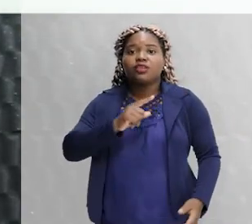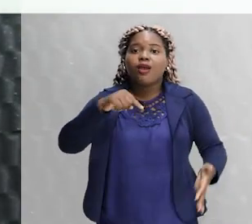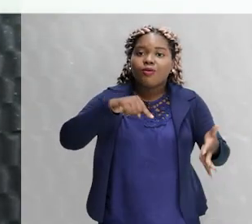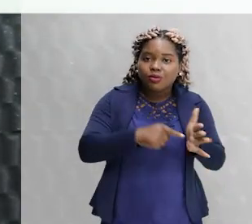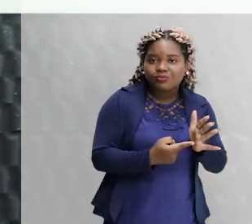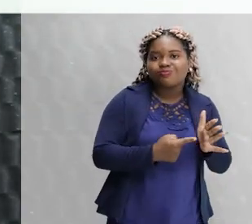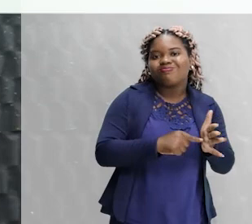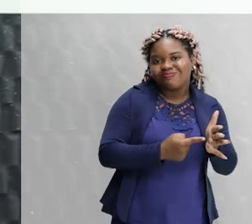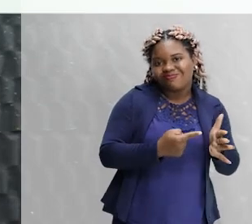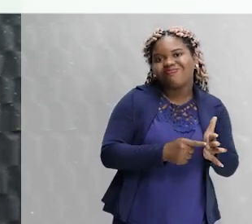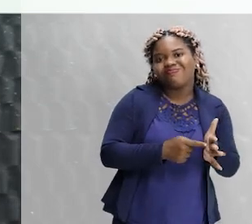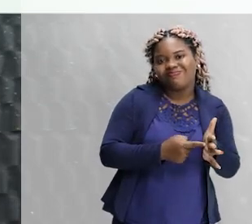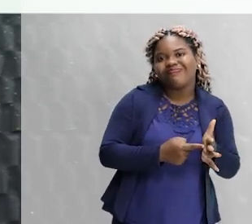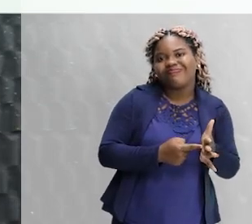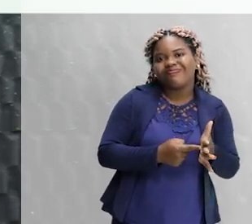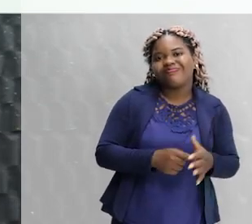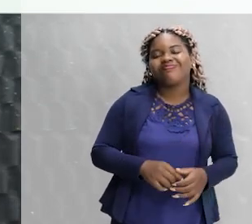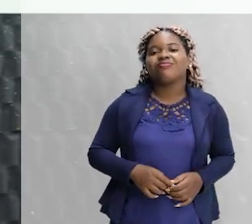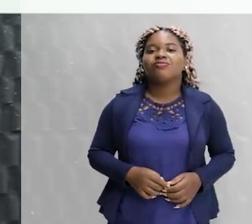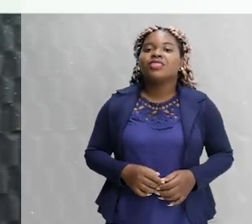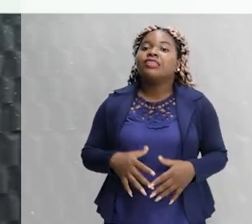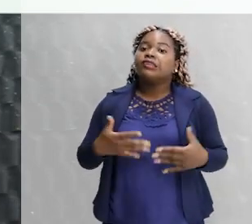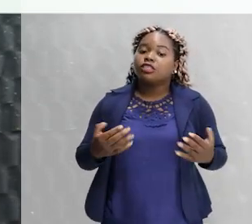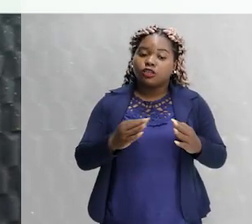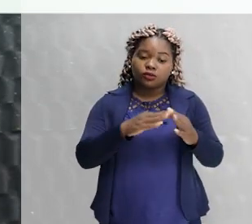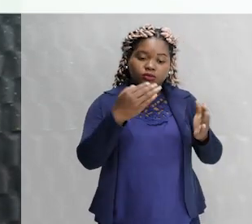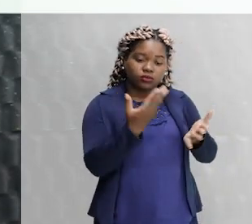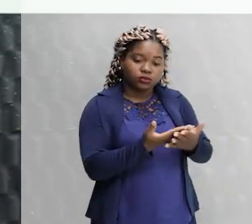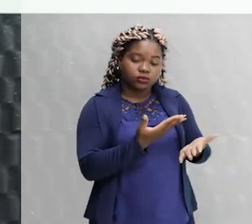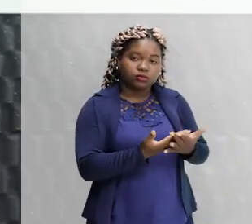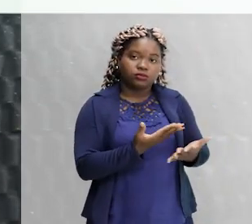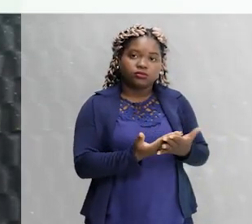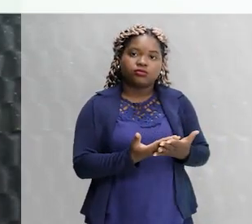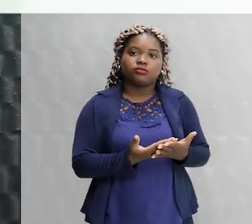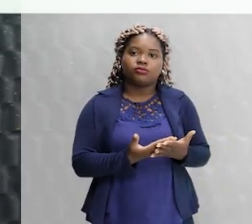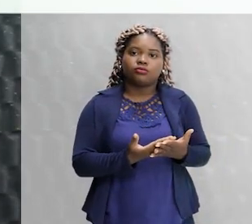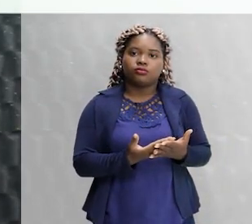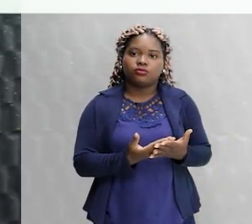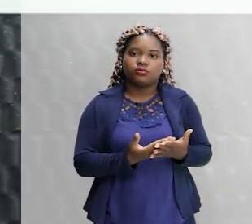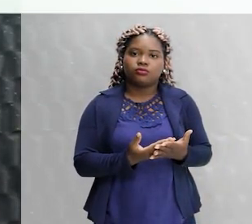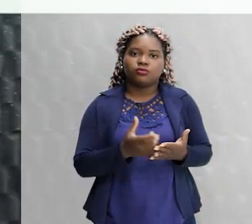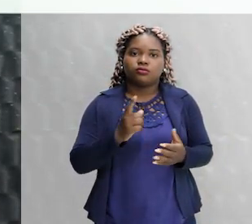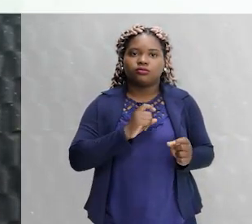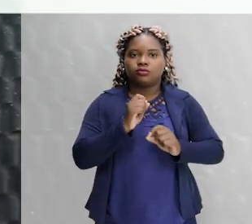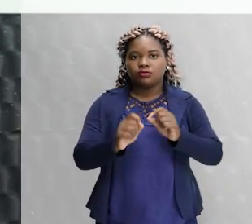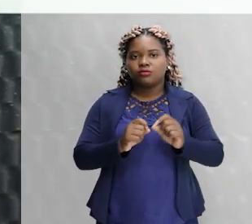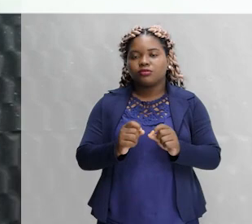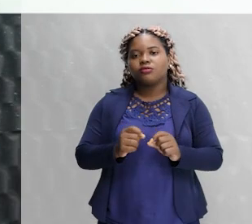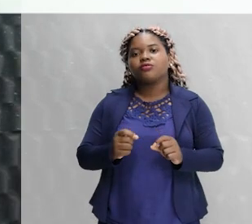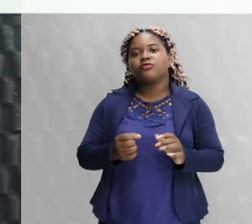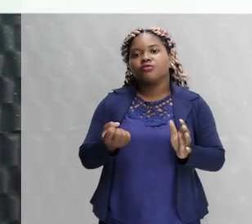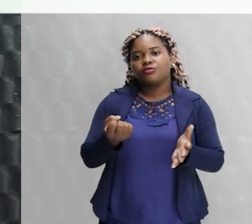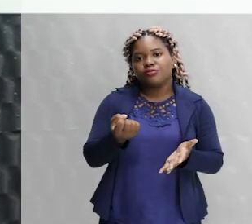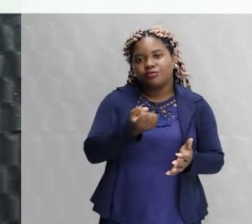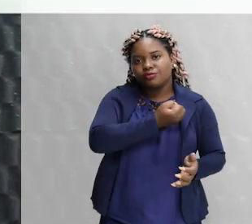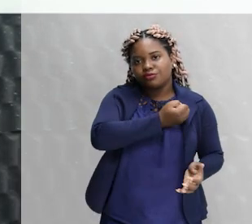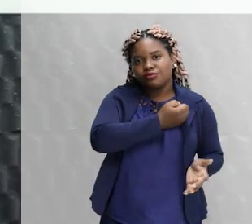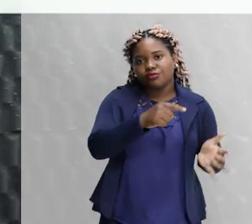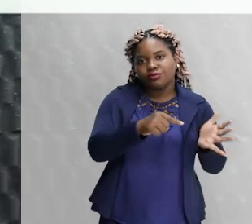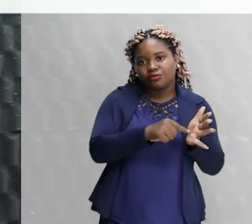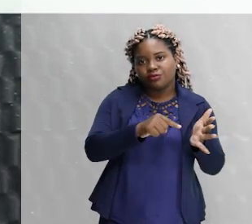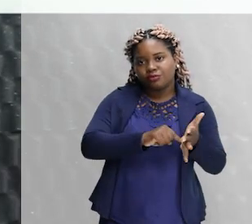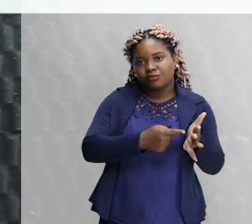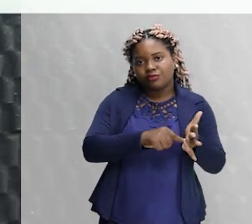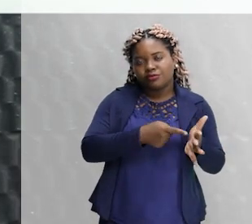bimestre. Certo? Então, nessa escola, vamos dizer aqui que um aluno ele tirou as seguintes notas nas